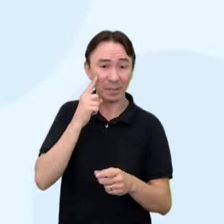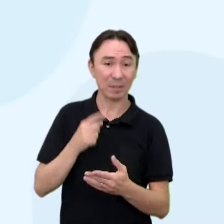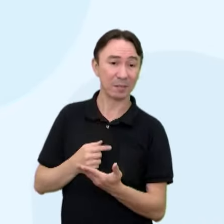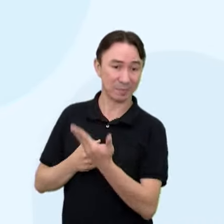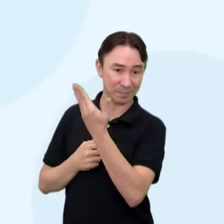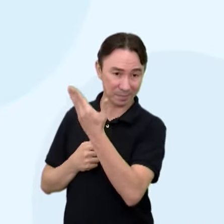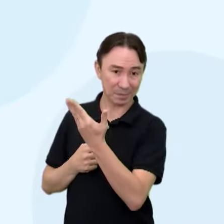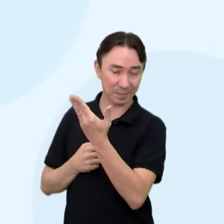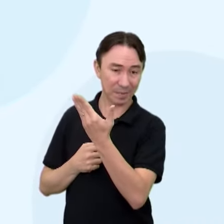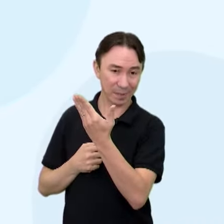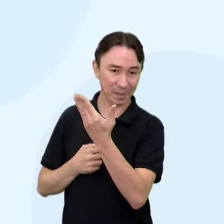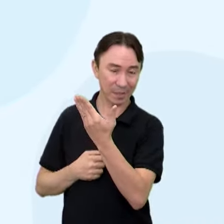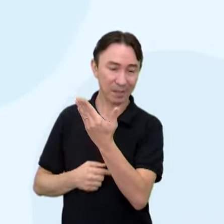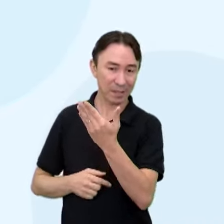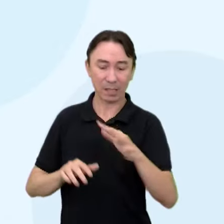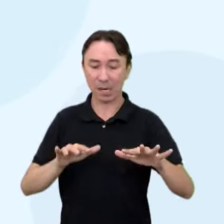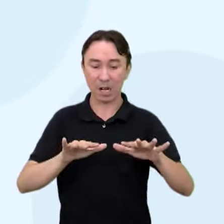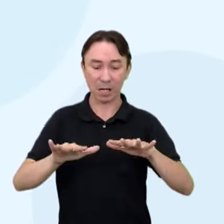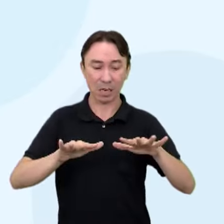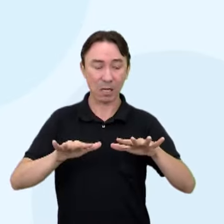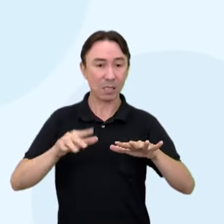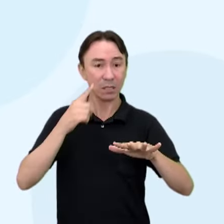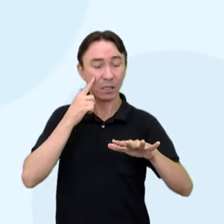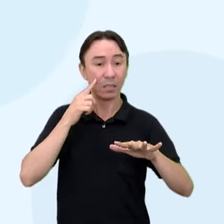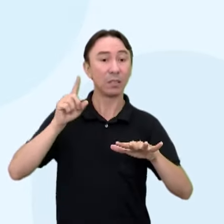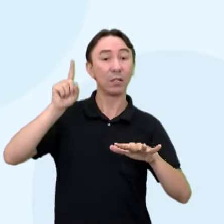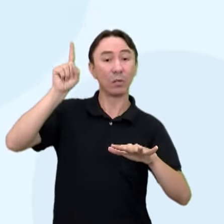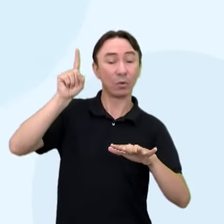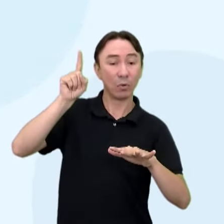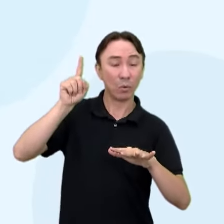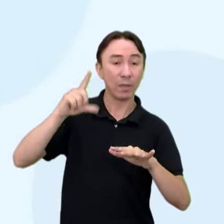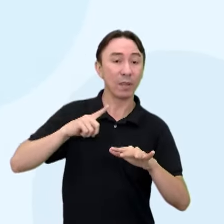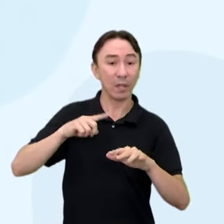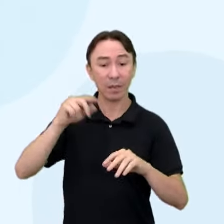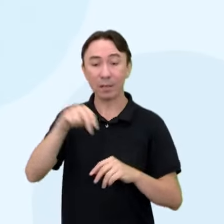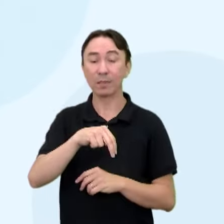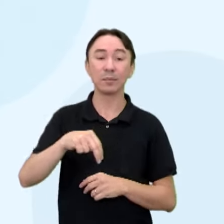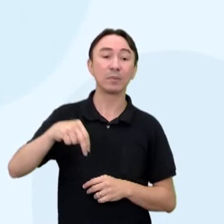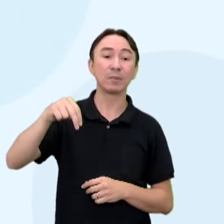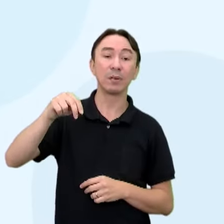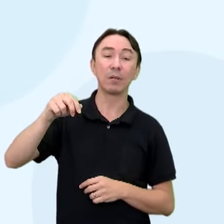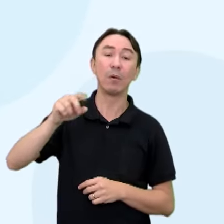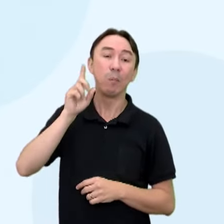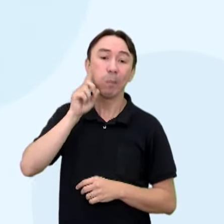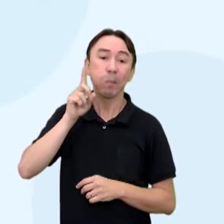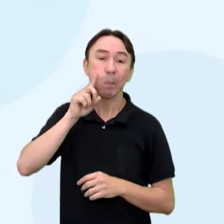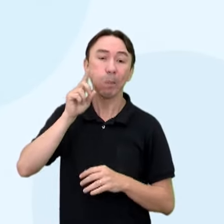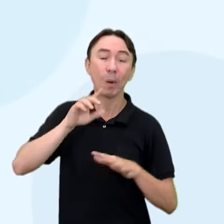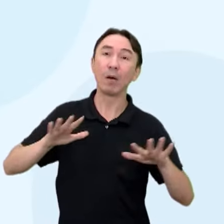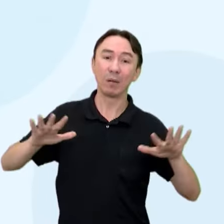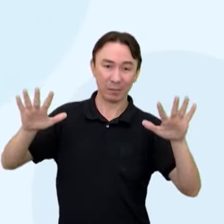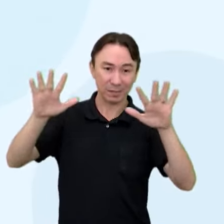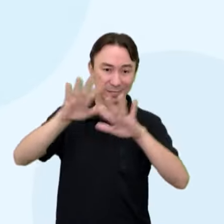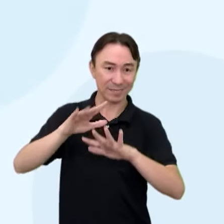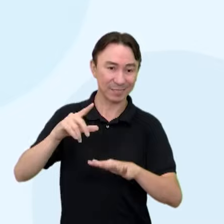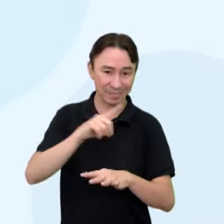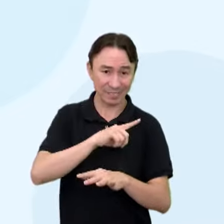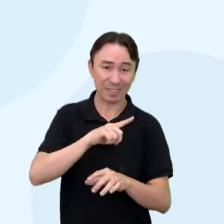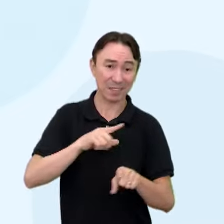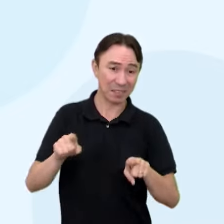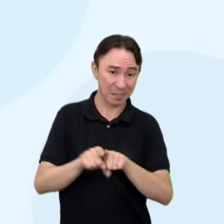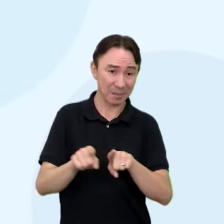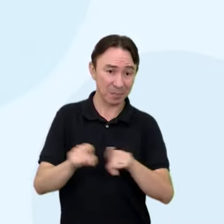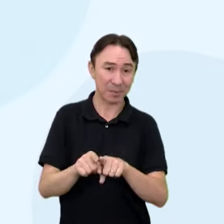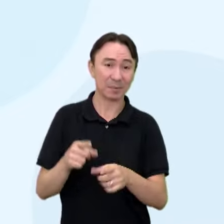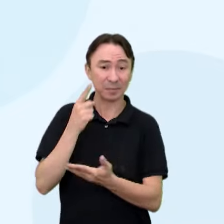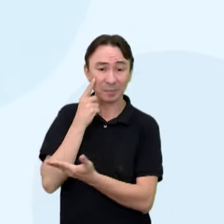é uma placa, né, de um tamanho considerável, né, responsável aí, por exemplo, da falha de San Andreas, né? O interessante